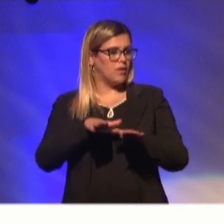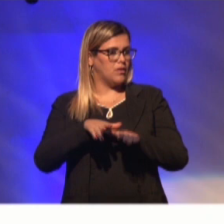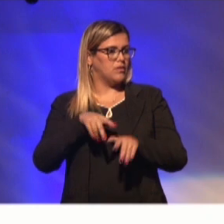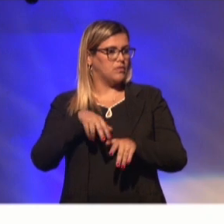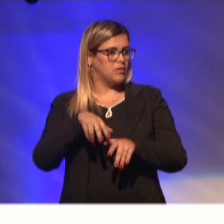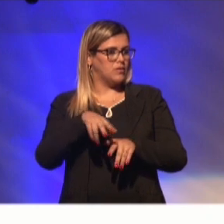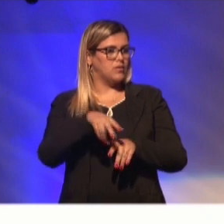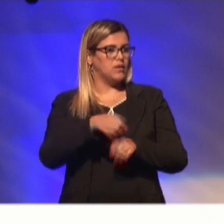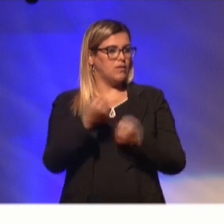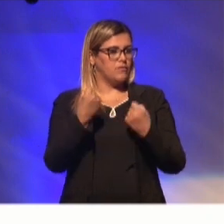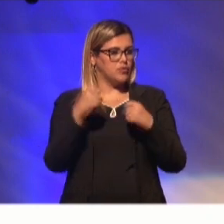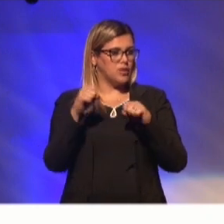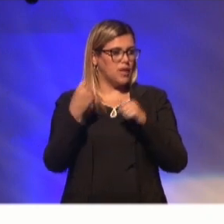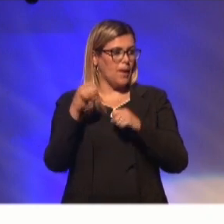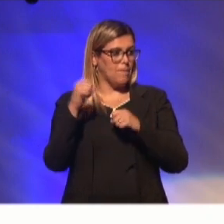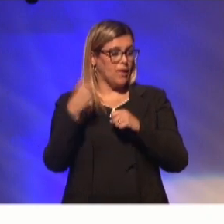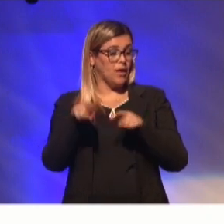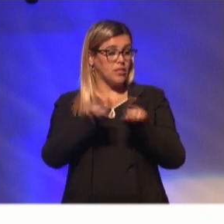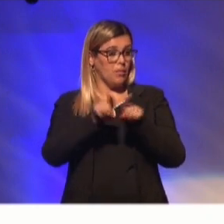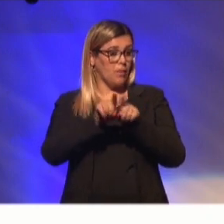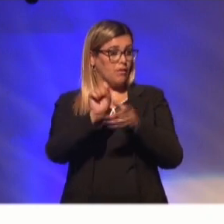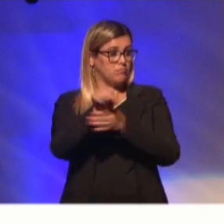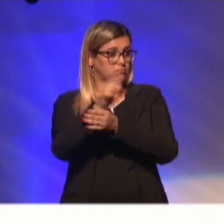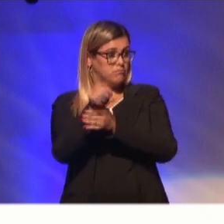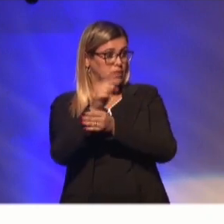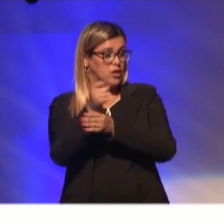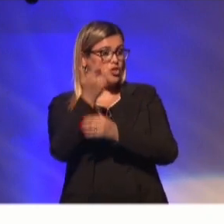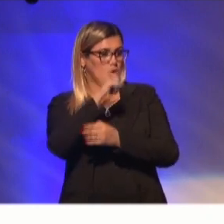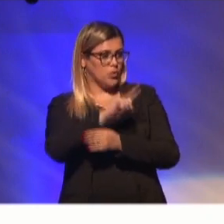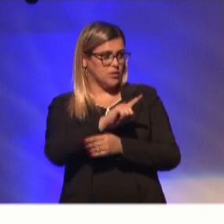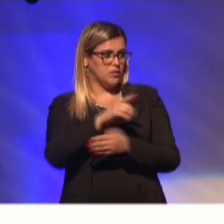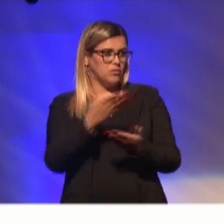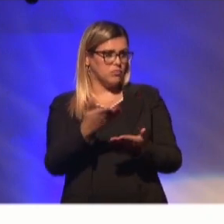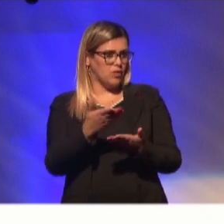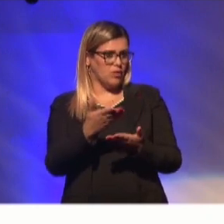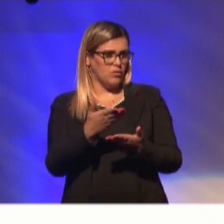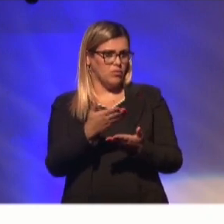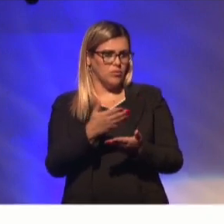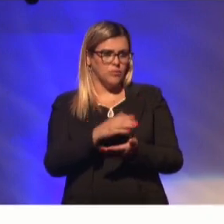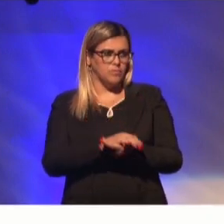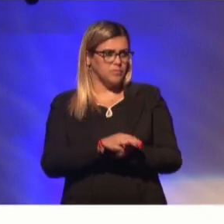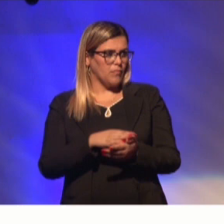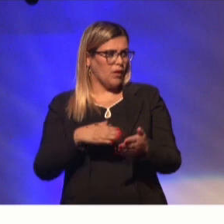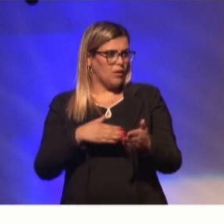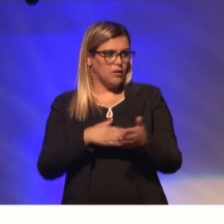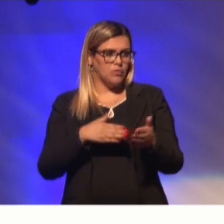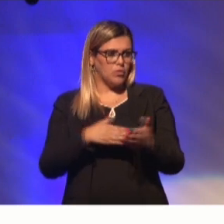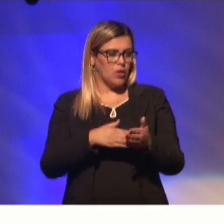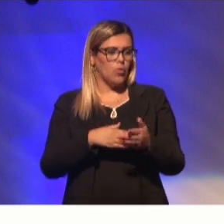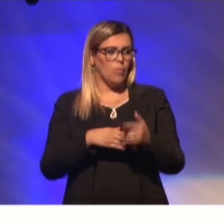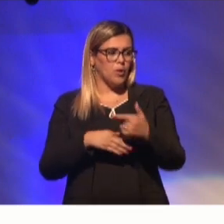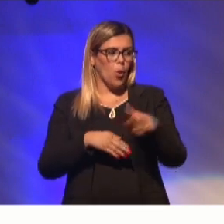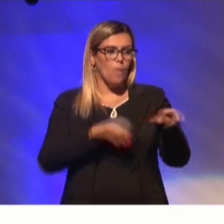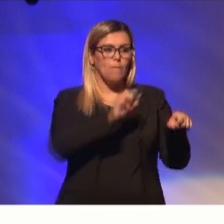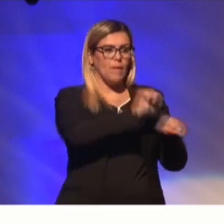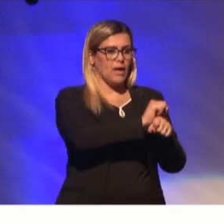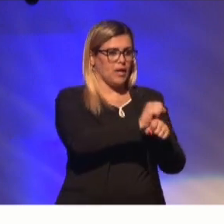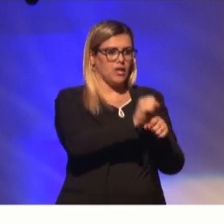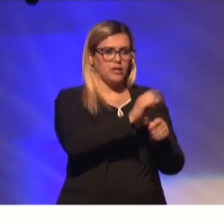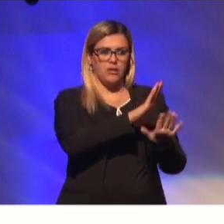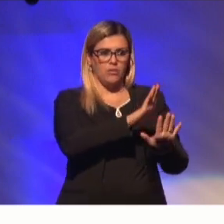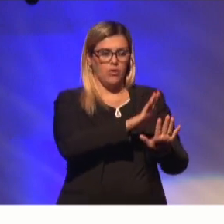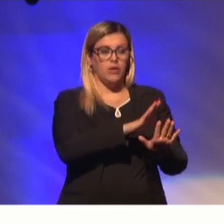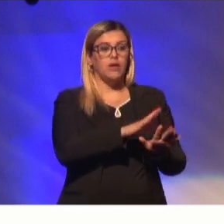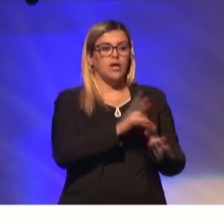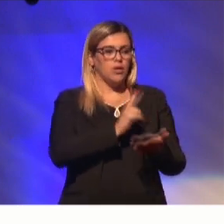as sessões de fisioterapia, os exercícios dela com mais facilidade. Não se interrompe as outras atividades